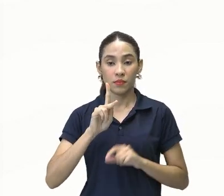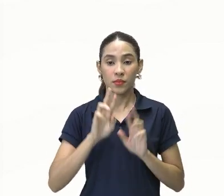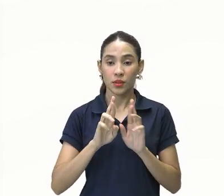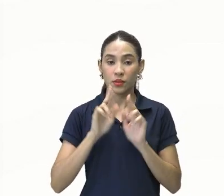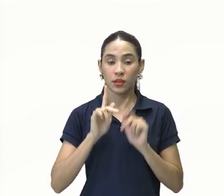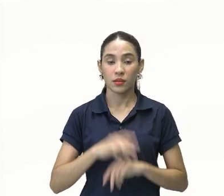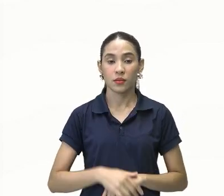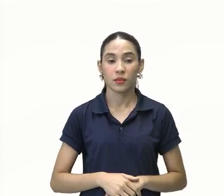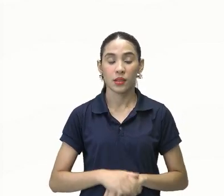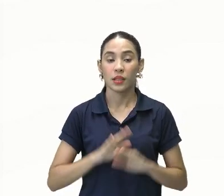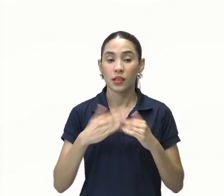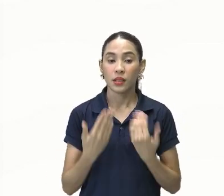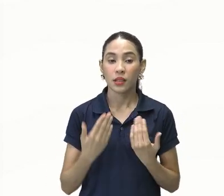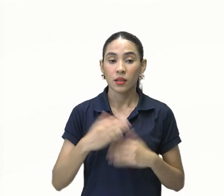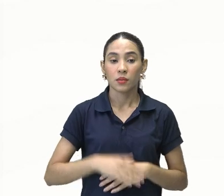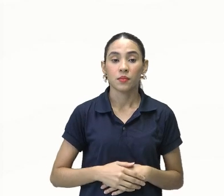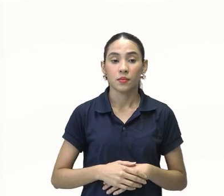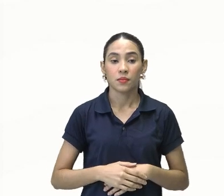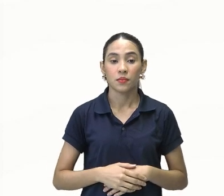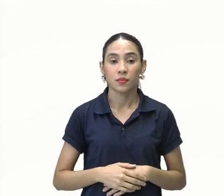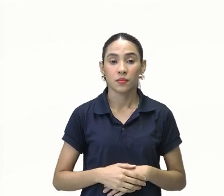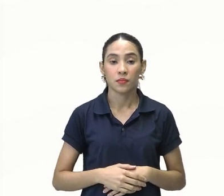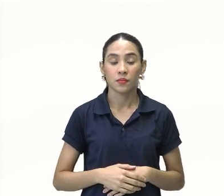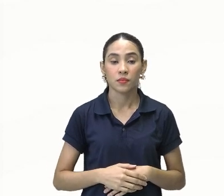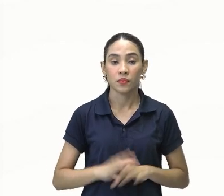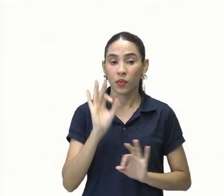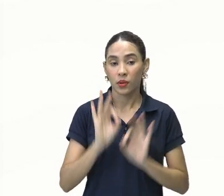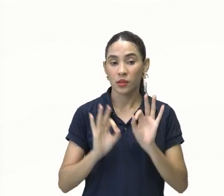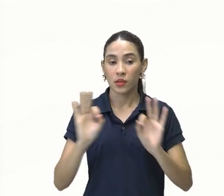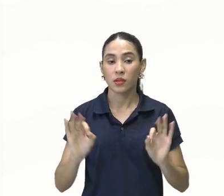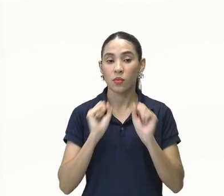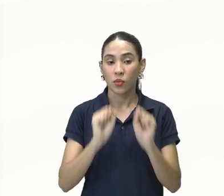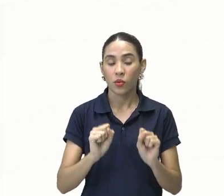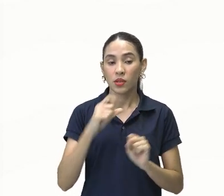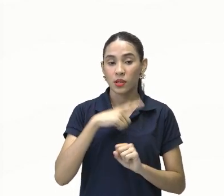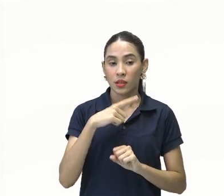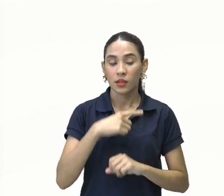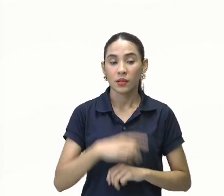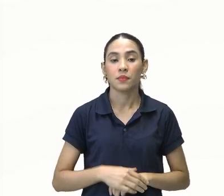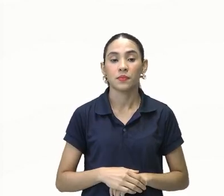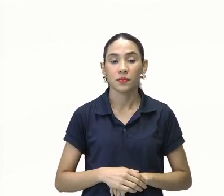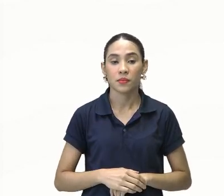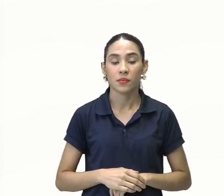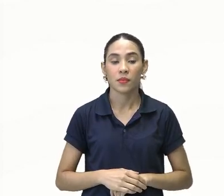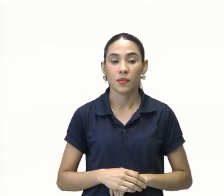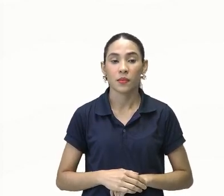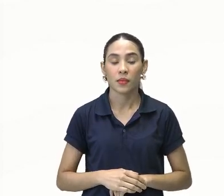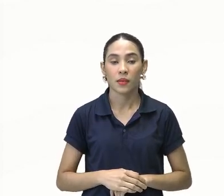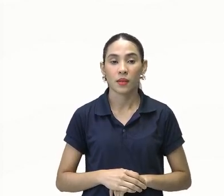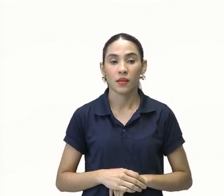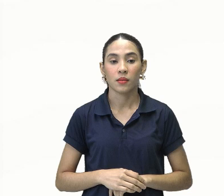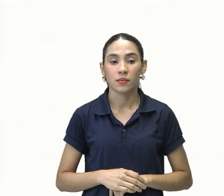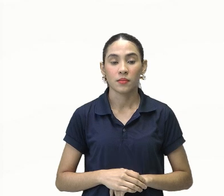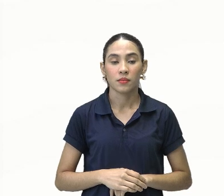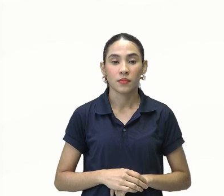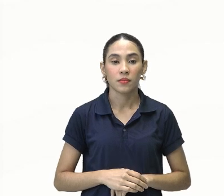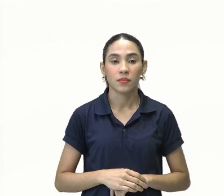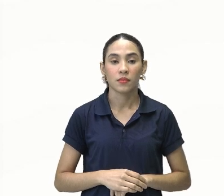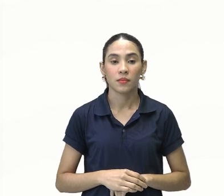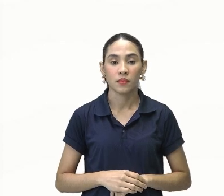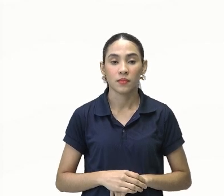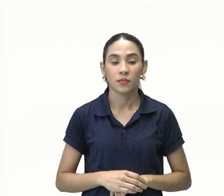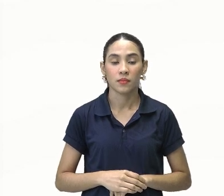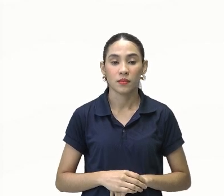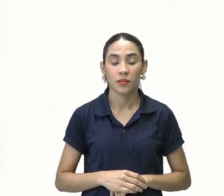diferente. Então, um dos elementos, melhor, uma das ordens que a gente pode ter é exatamente esta aqui, ó. A gente pode